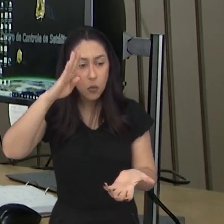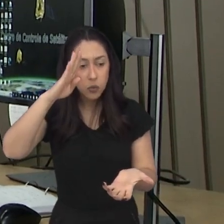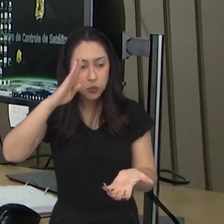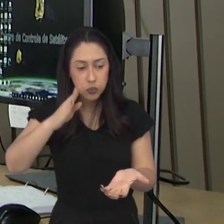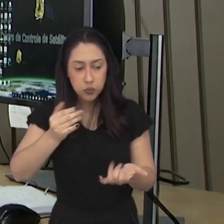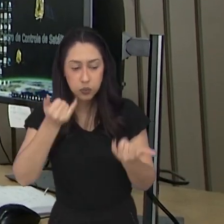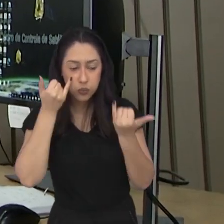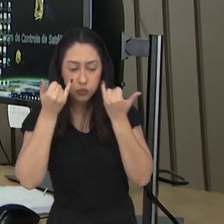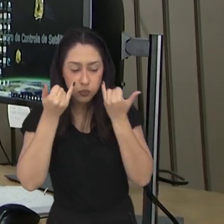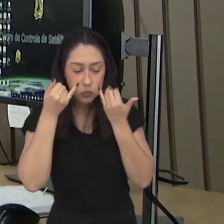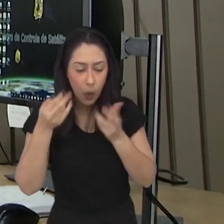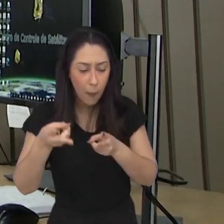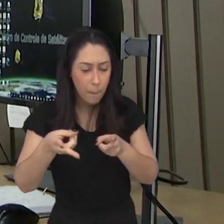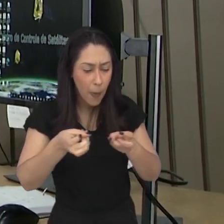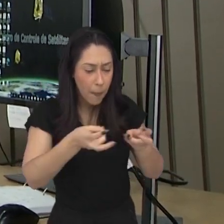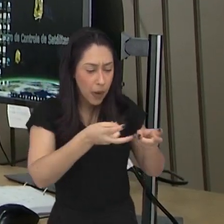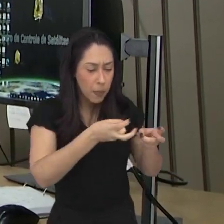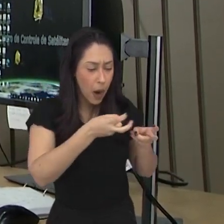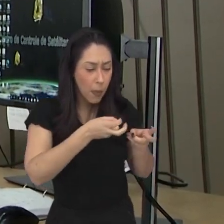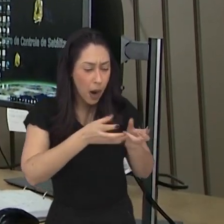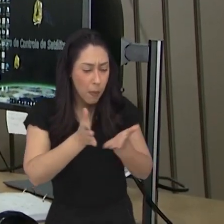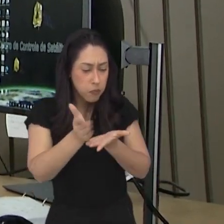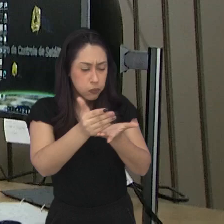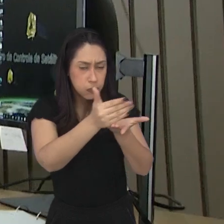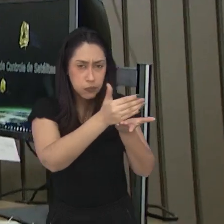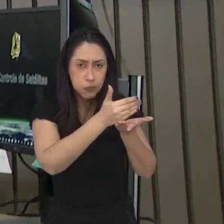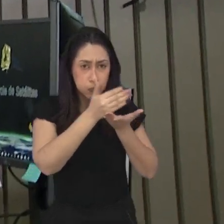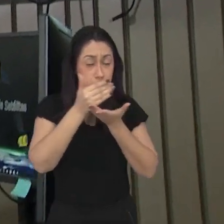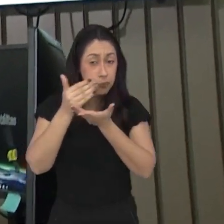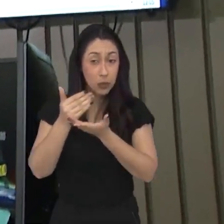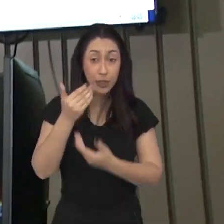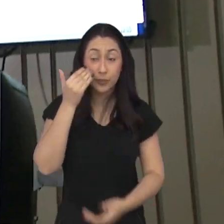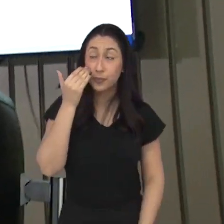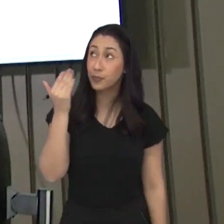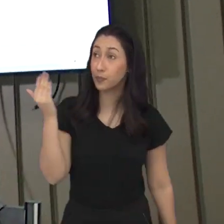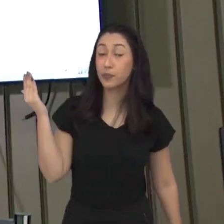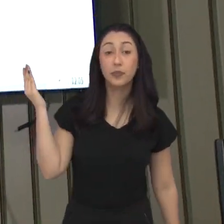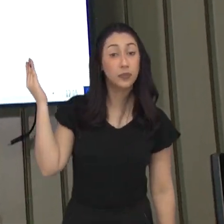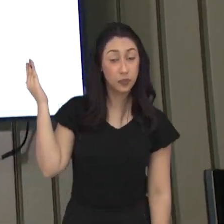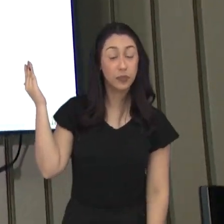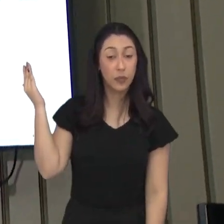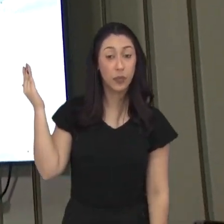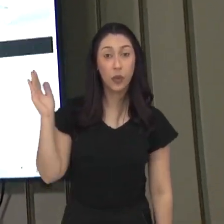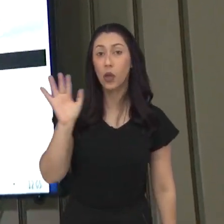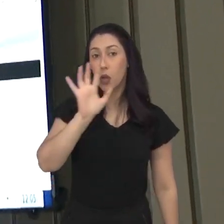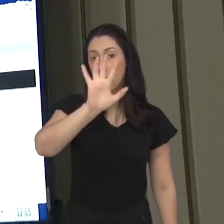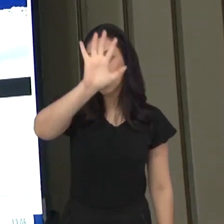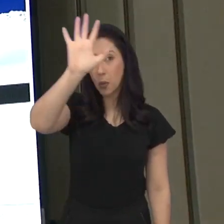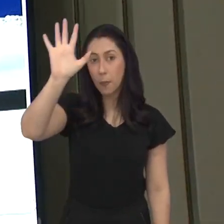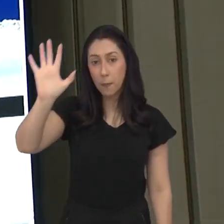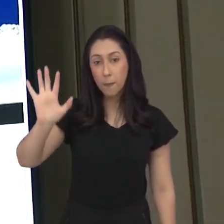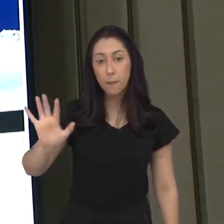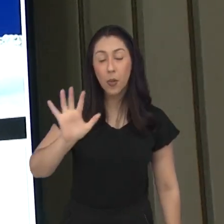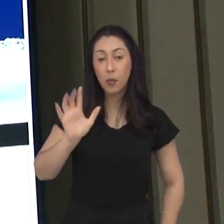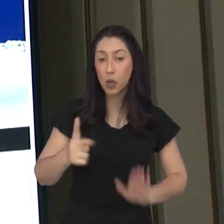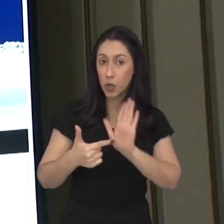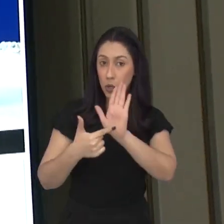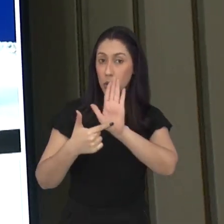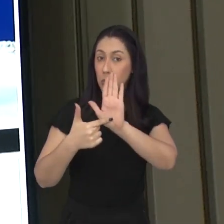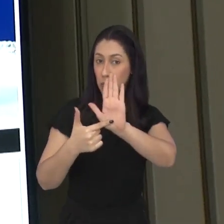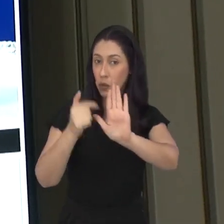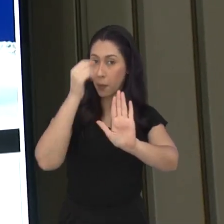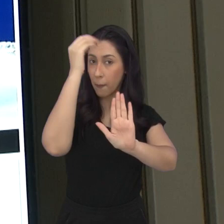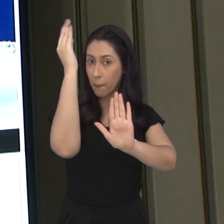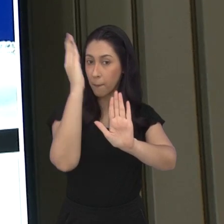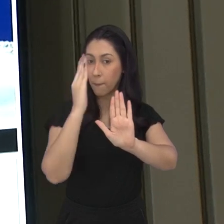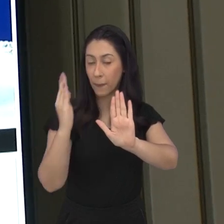eles geram informações. Atrás da gente tem um exemplo de como essa dinâmica acontece. No mapa ao lado, que